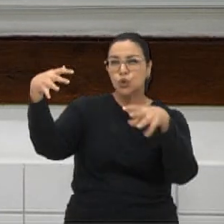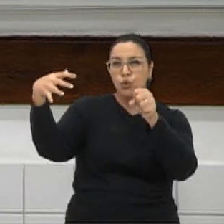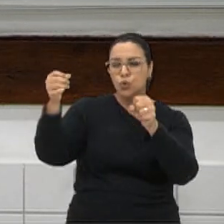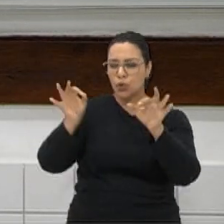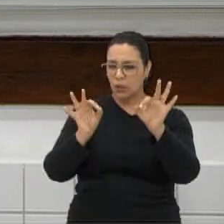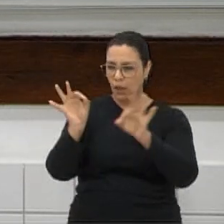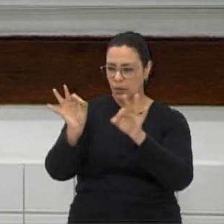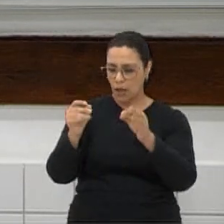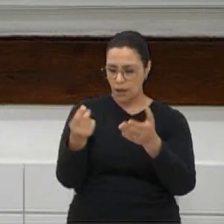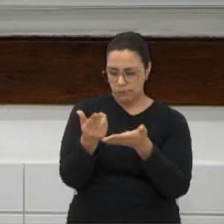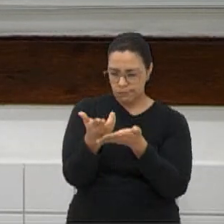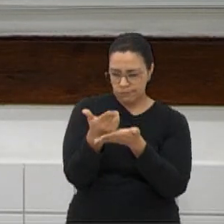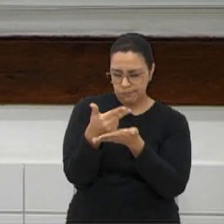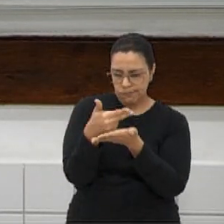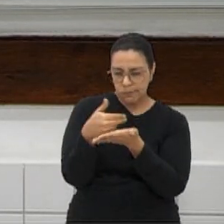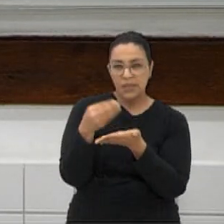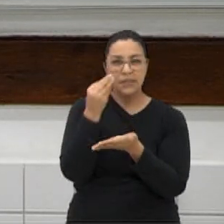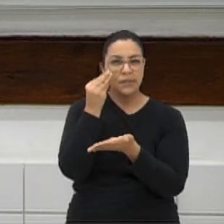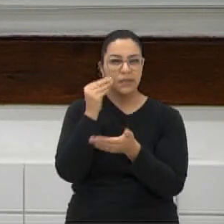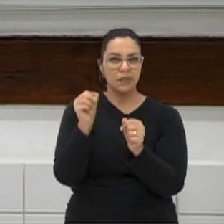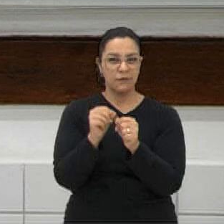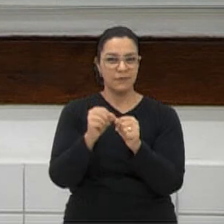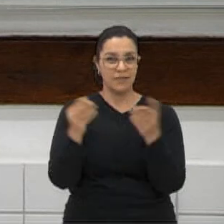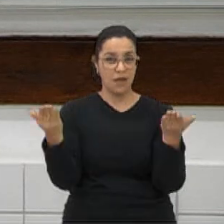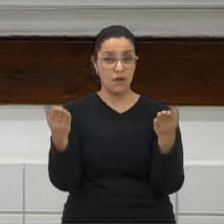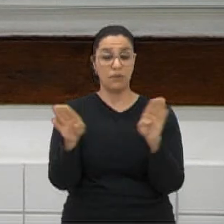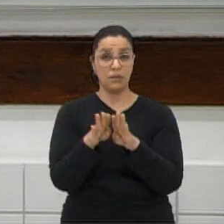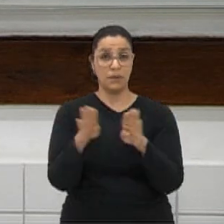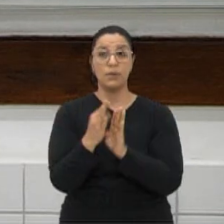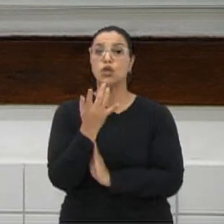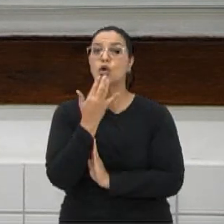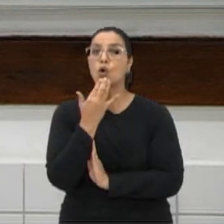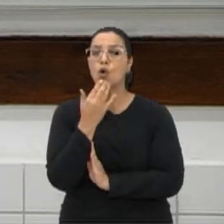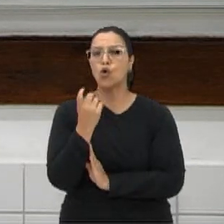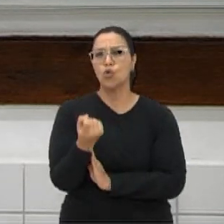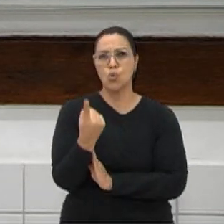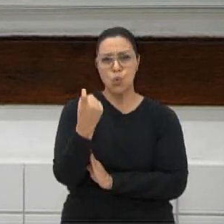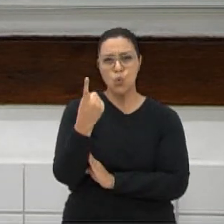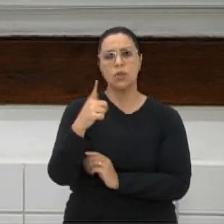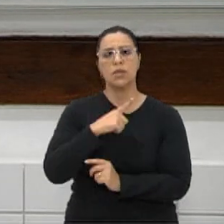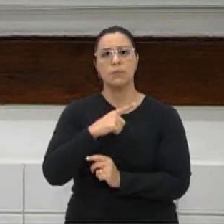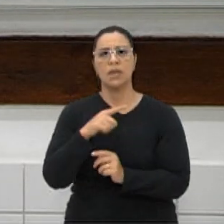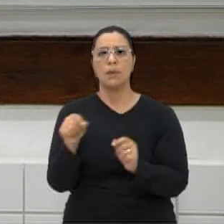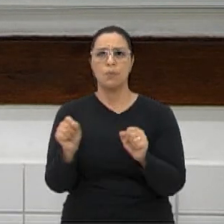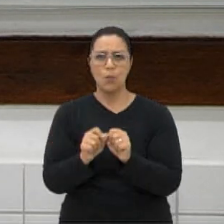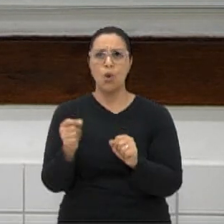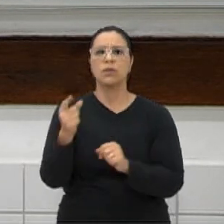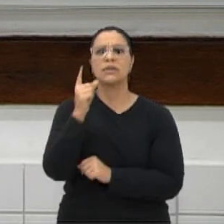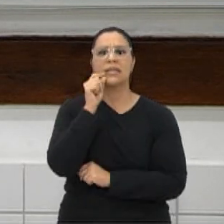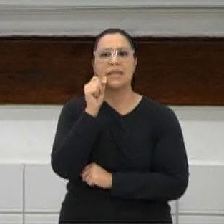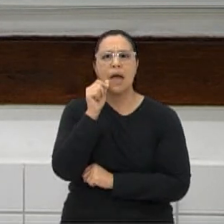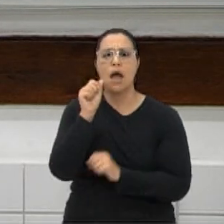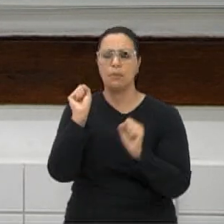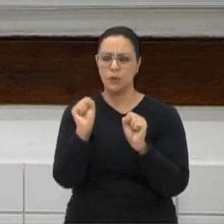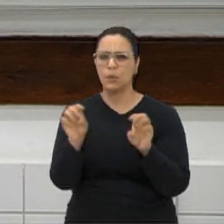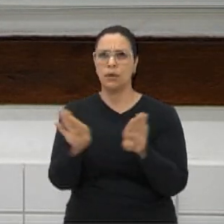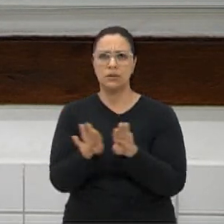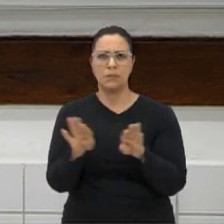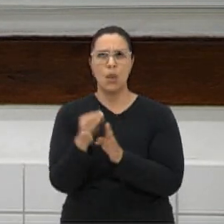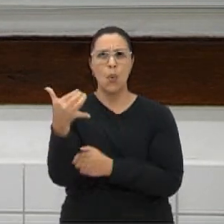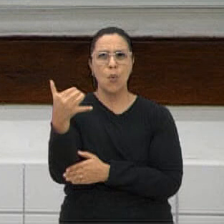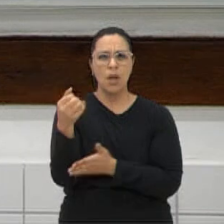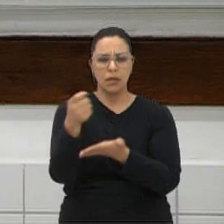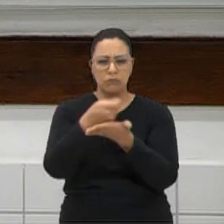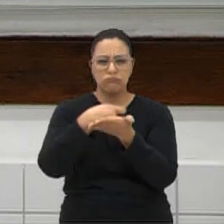tudo, e ver esse resultado pode usar com lápis de cor só lápis de cor, pode usar com lápis, ou a própria